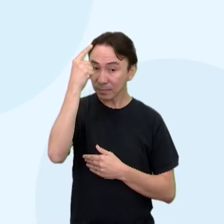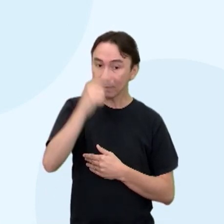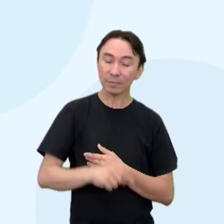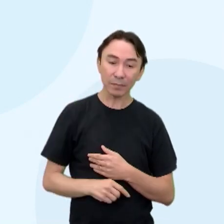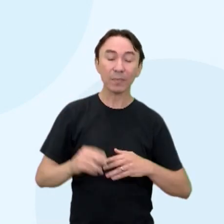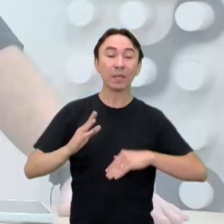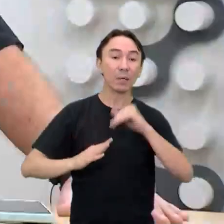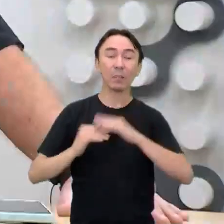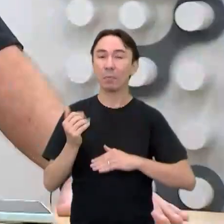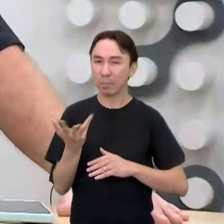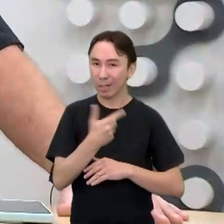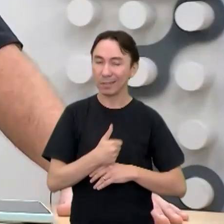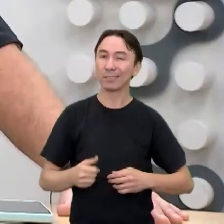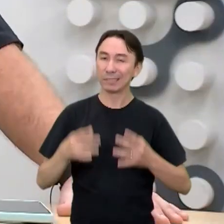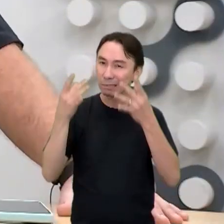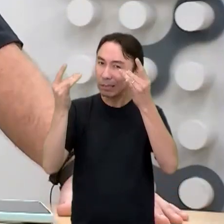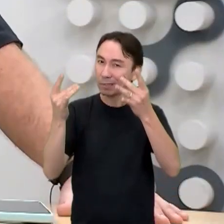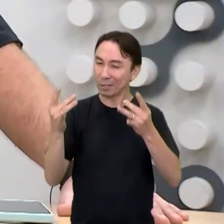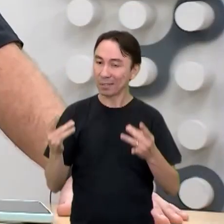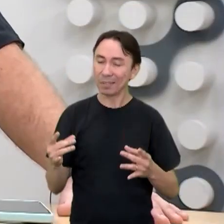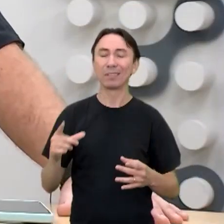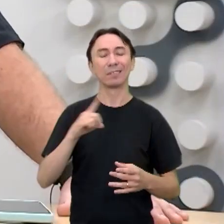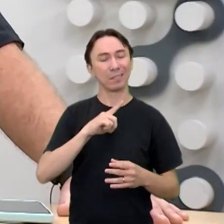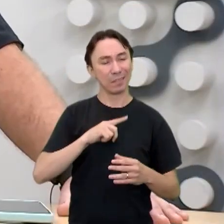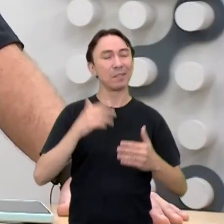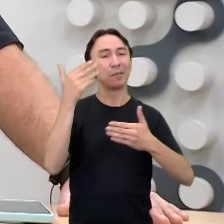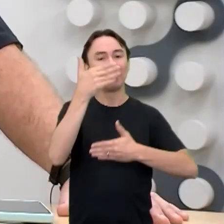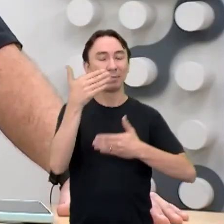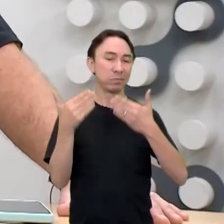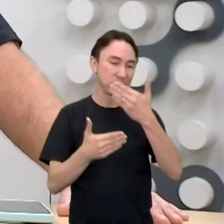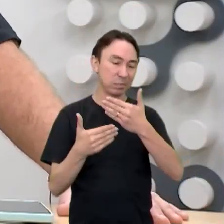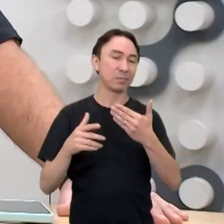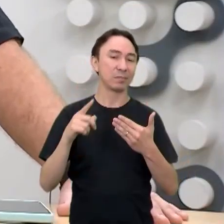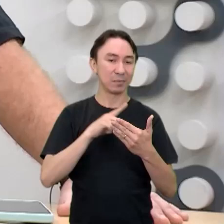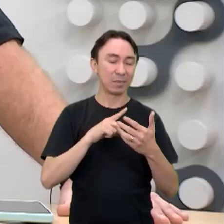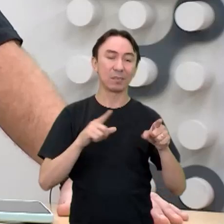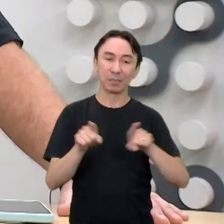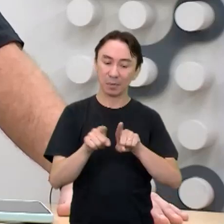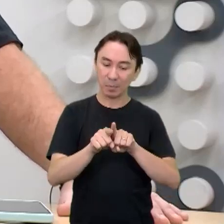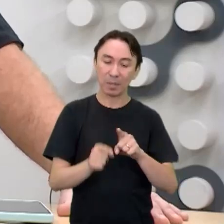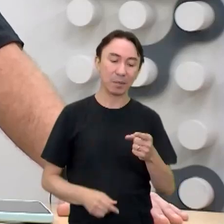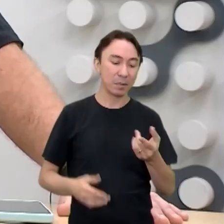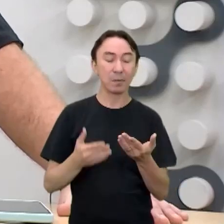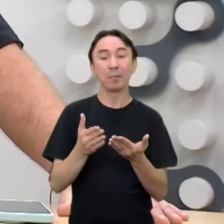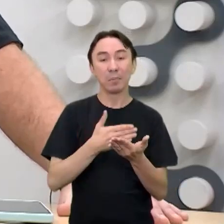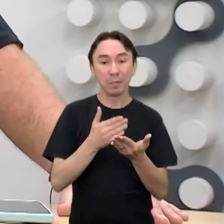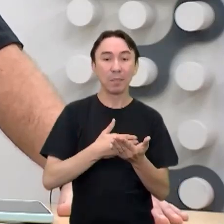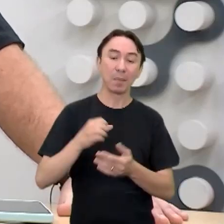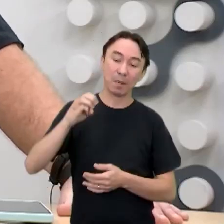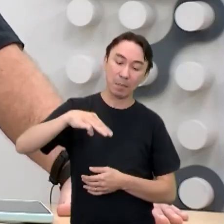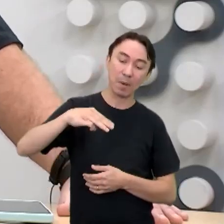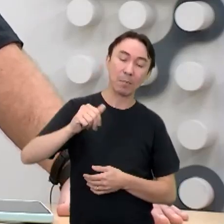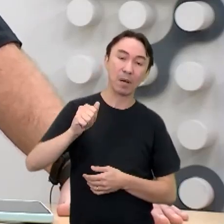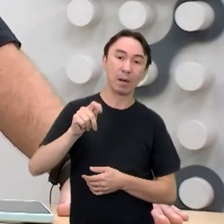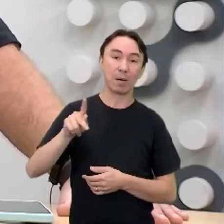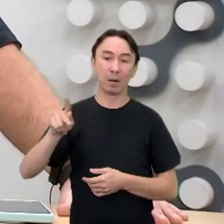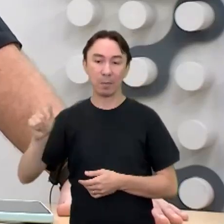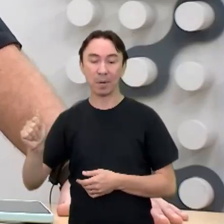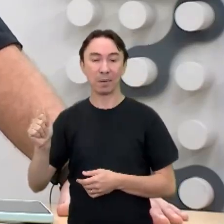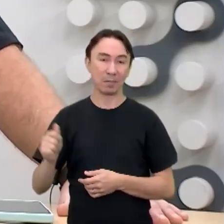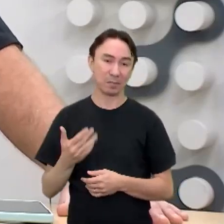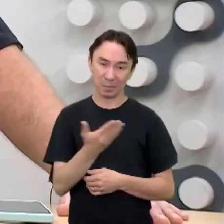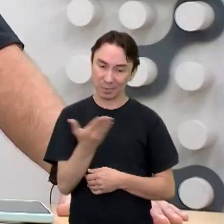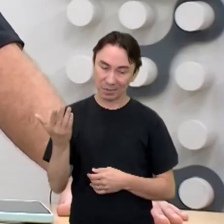dessas habilidades estão lá no material de apoio ao planejamento, né, e práticas de aprofundamento, né, o mapa do hashtag